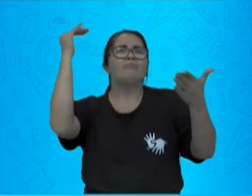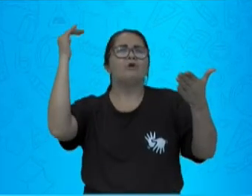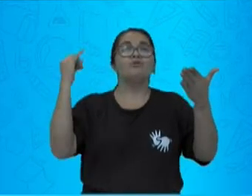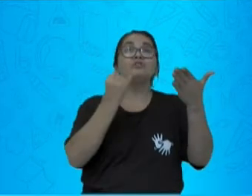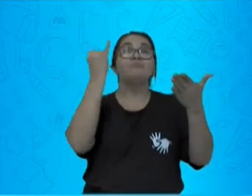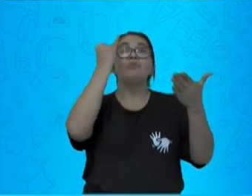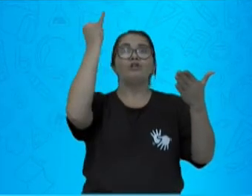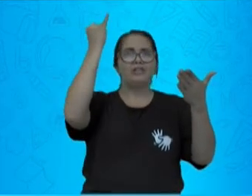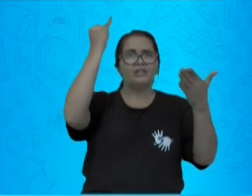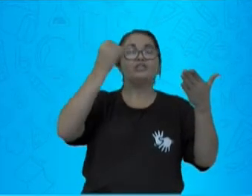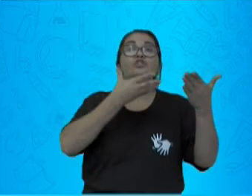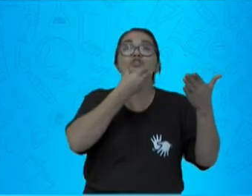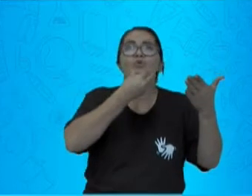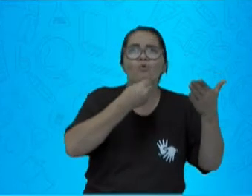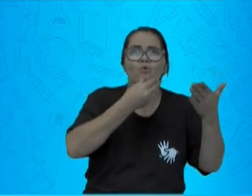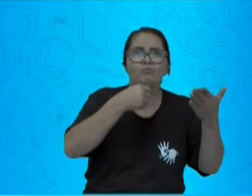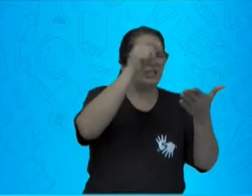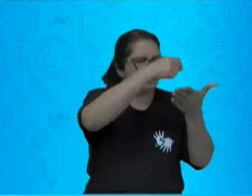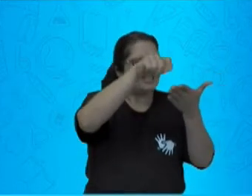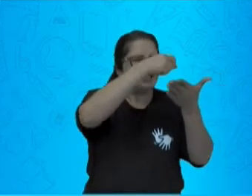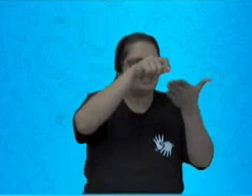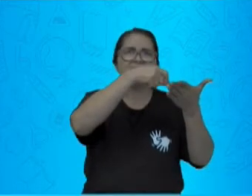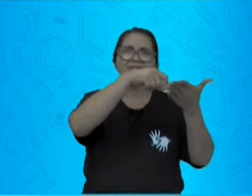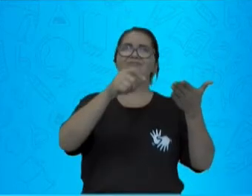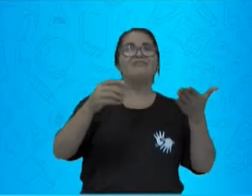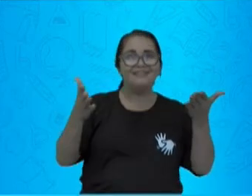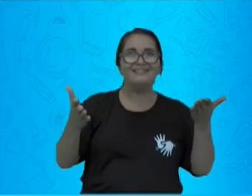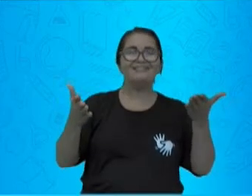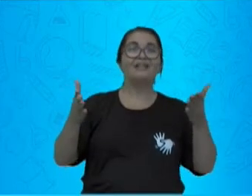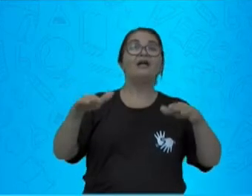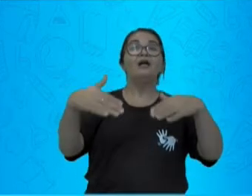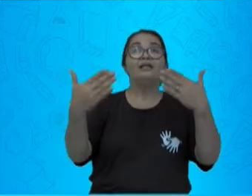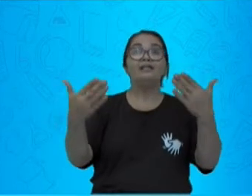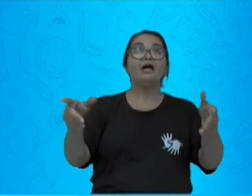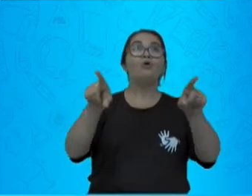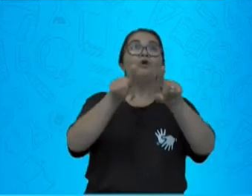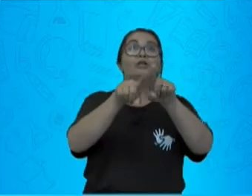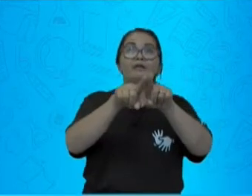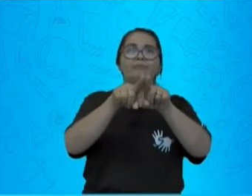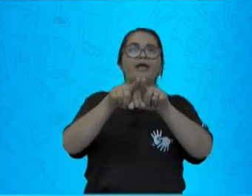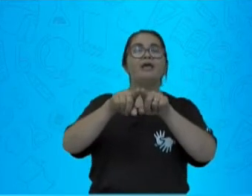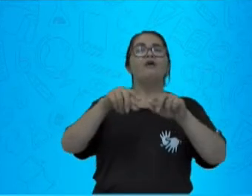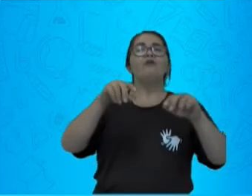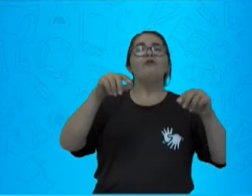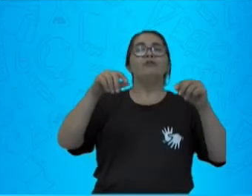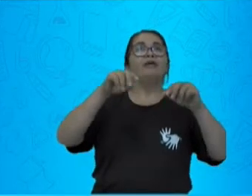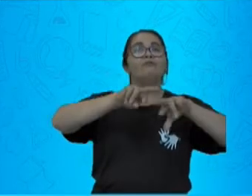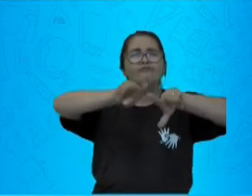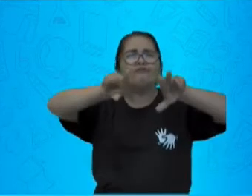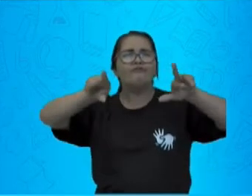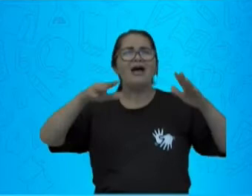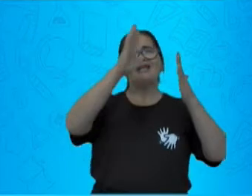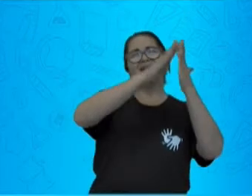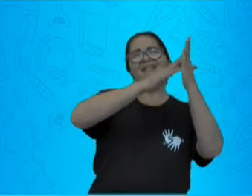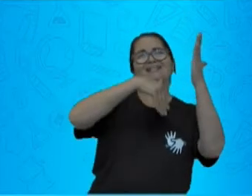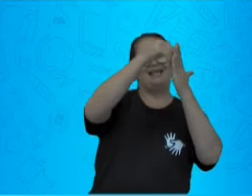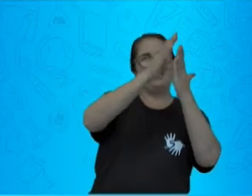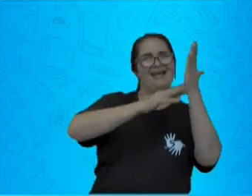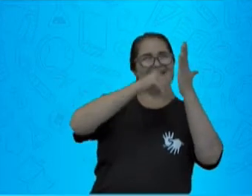igrejas, das esculturas, na arquitetura e na